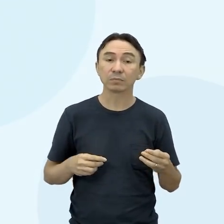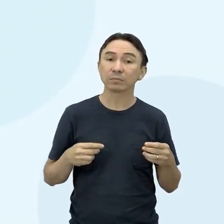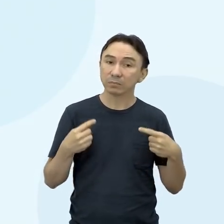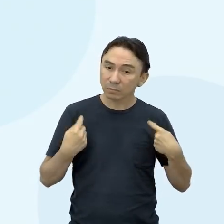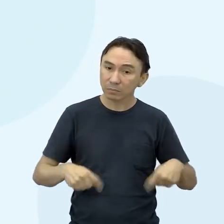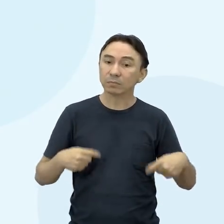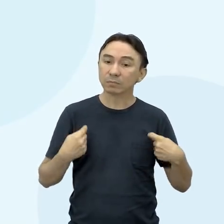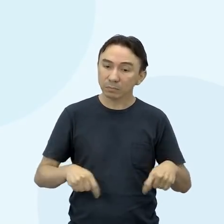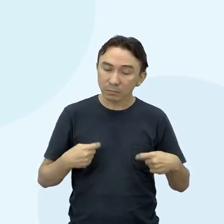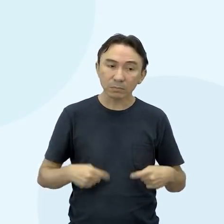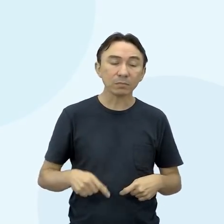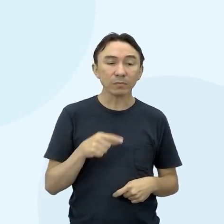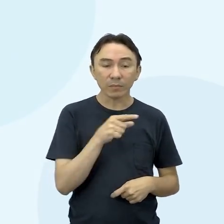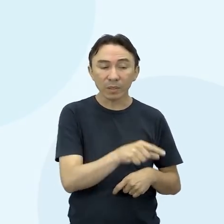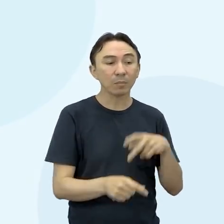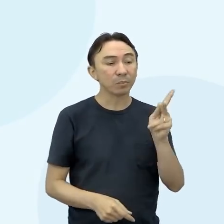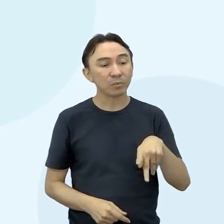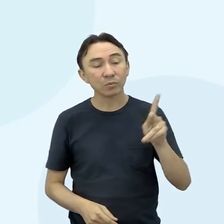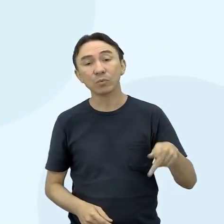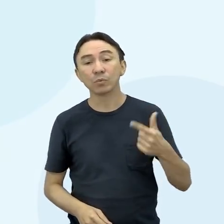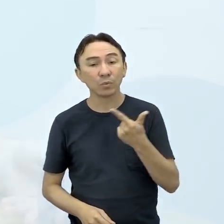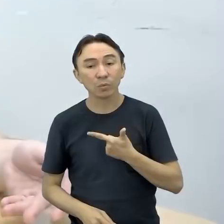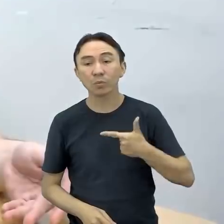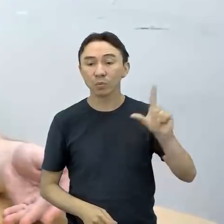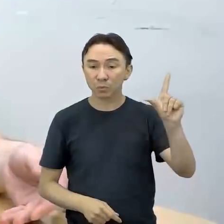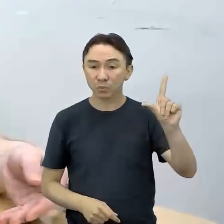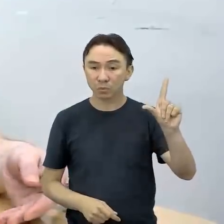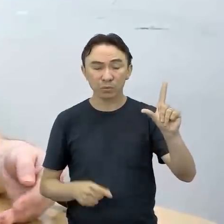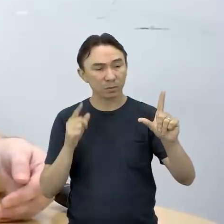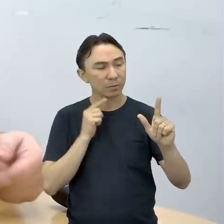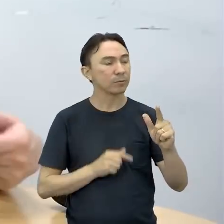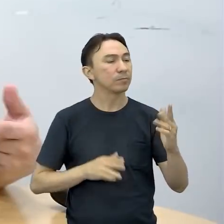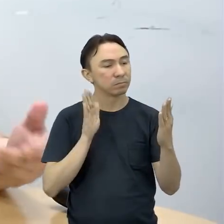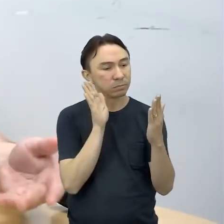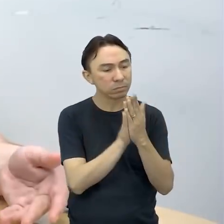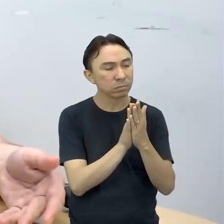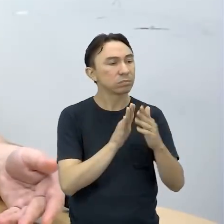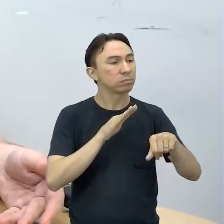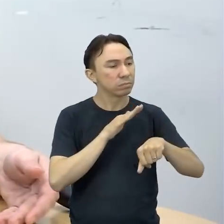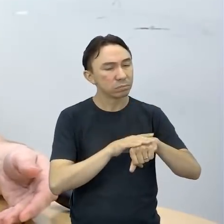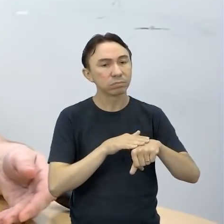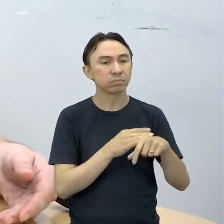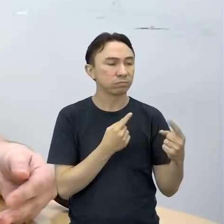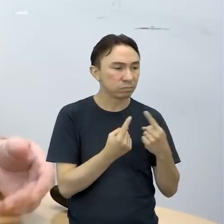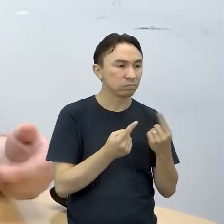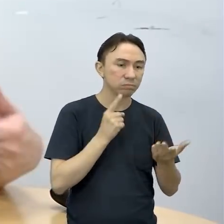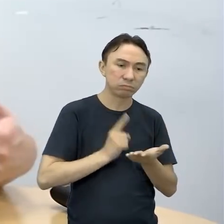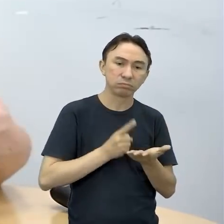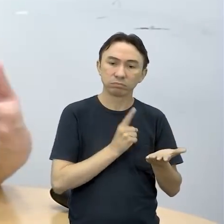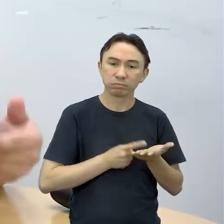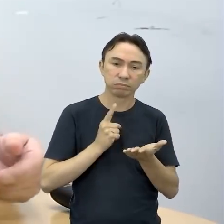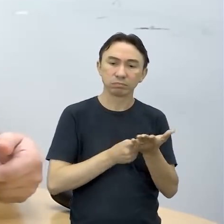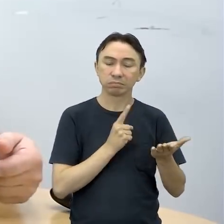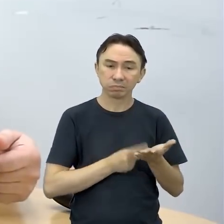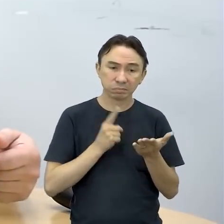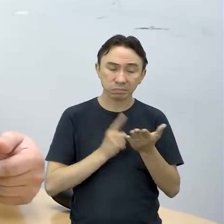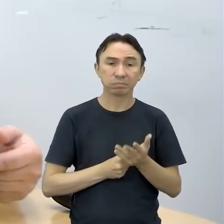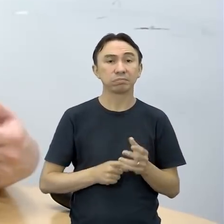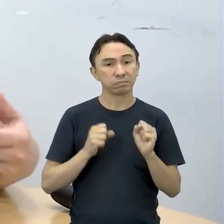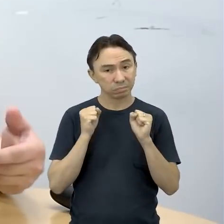seus pares, com outros professores que fazem parte desse aprofundamento junto com você e que podem